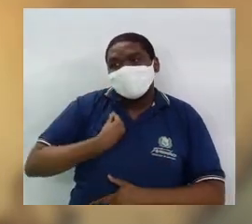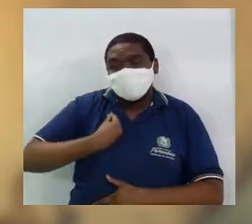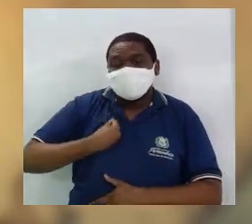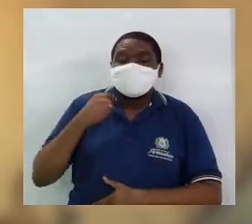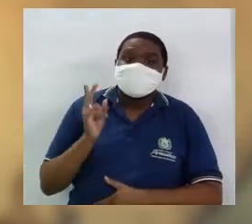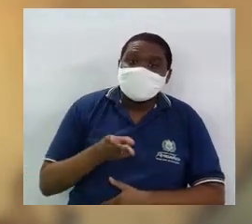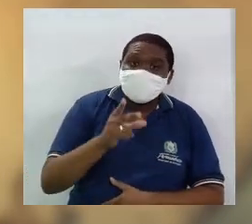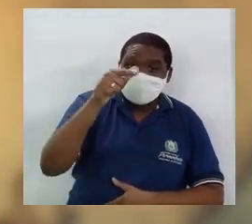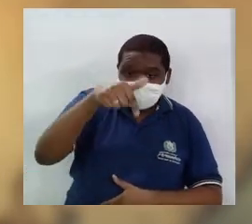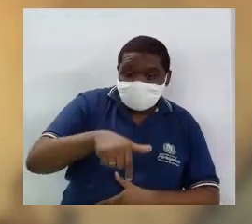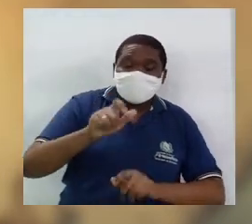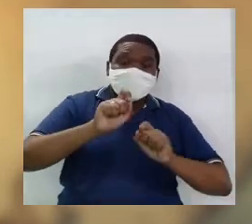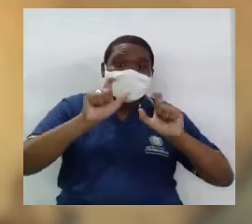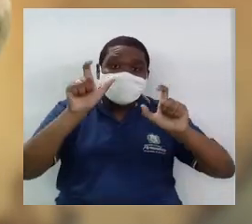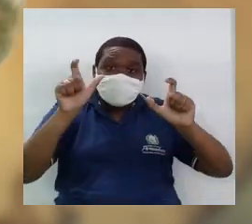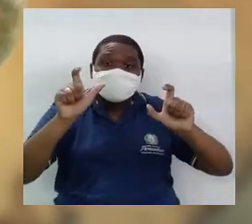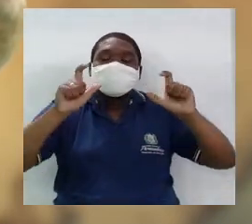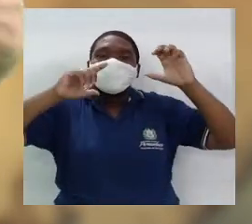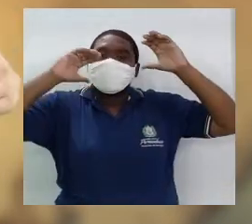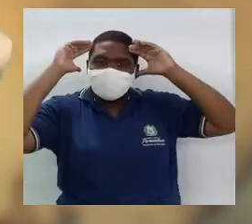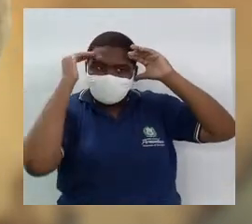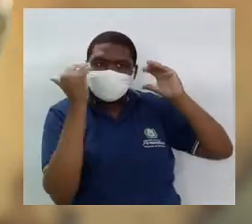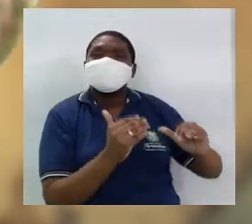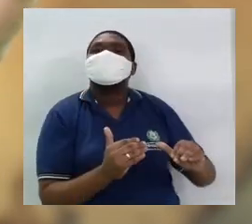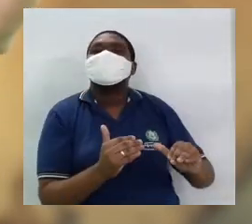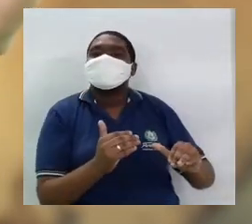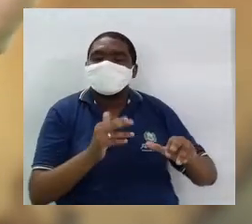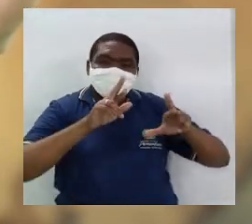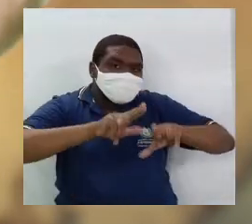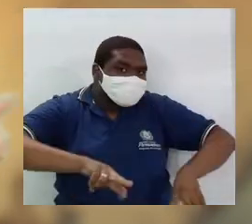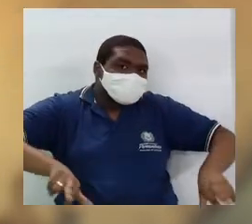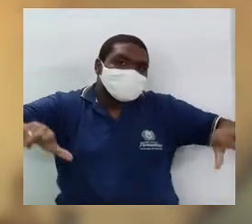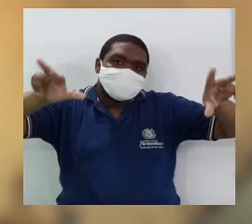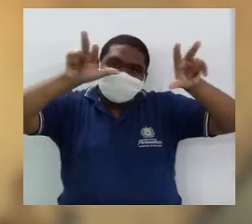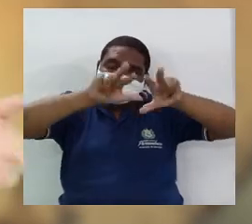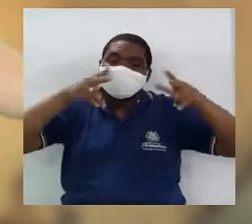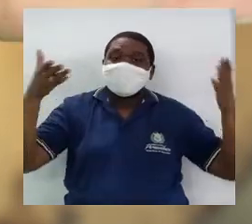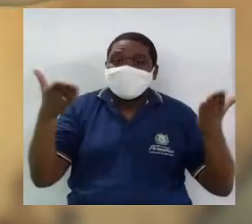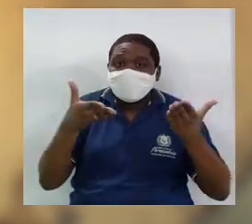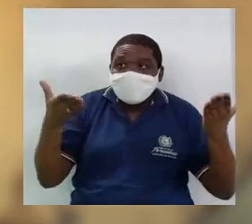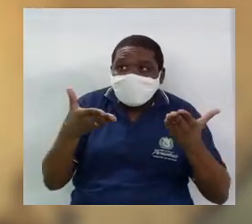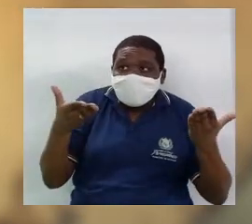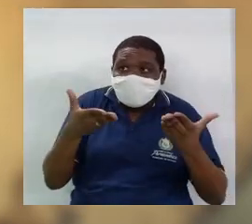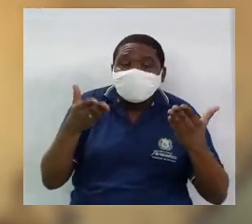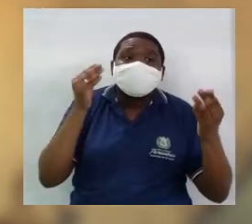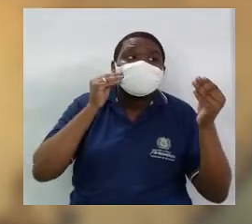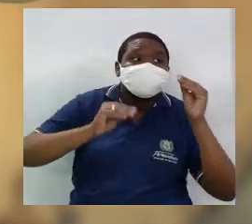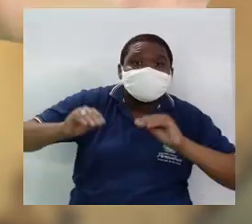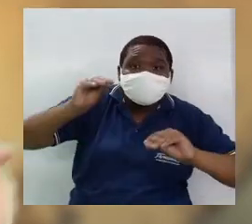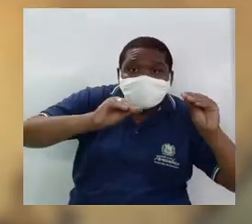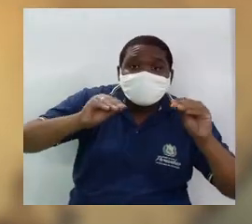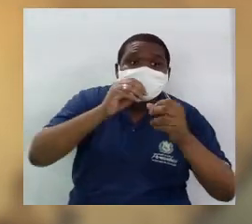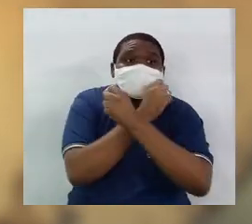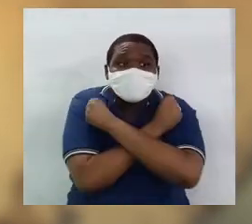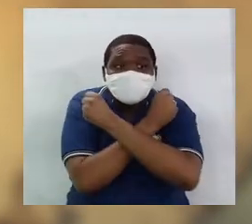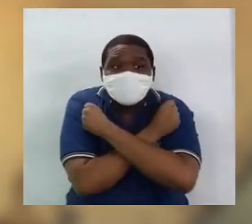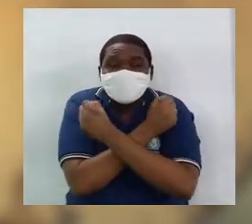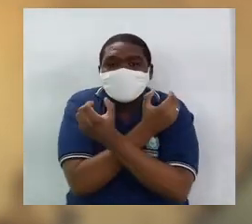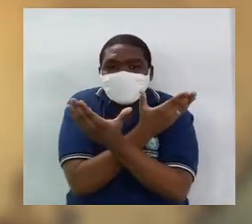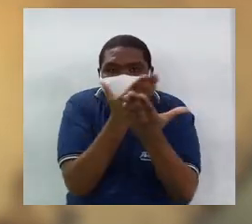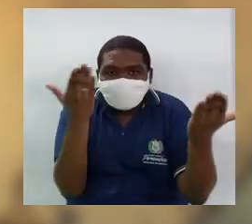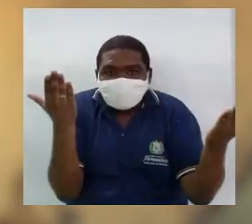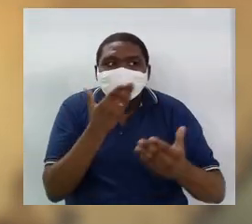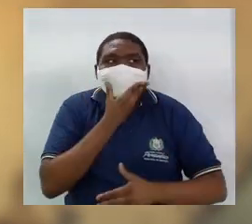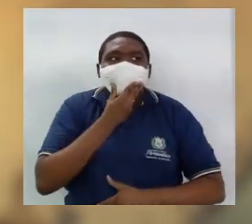sempre despertar o respeito, a pluralidade. E agora deixo um abraço a todos vocês,